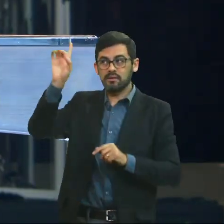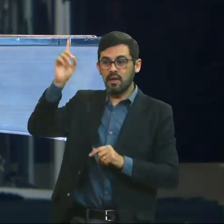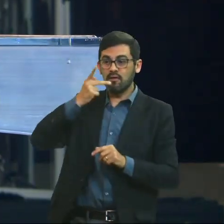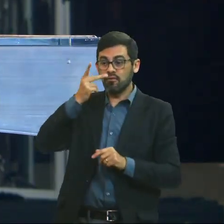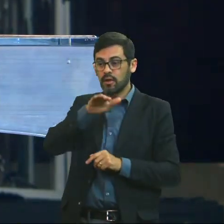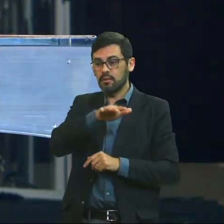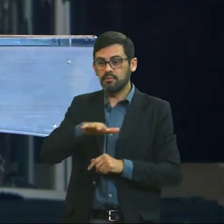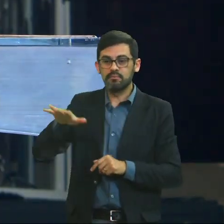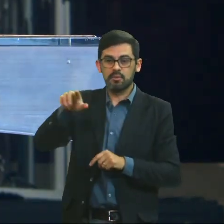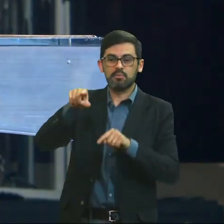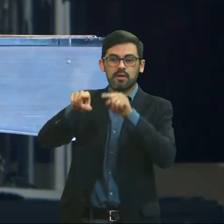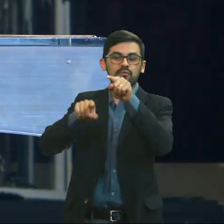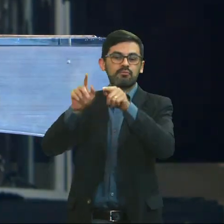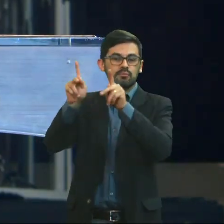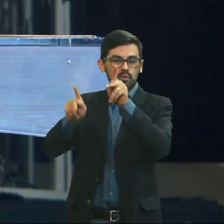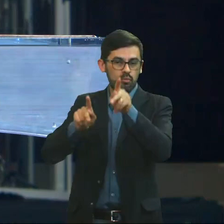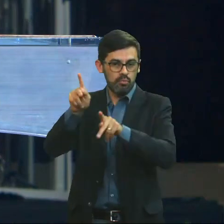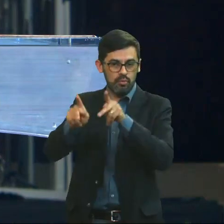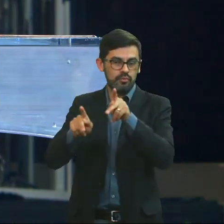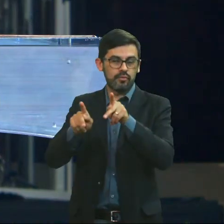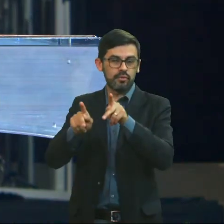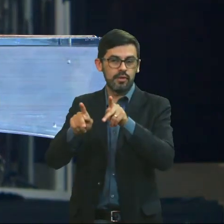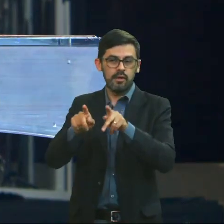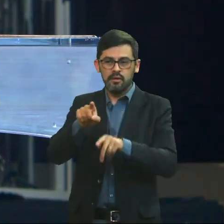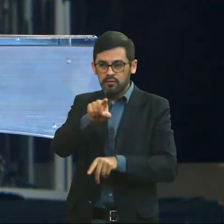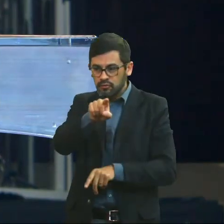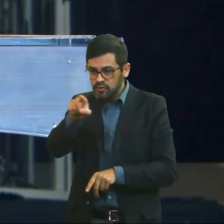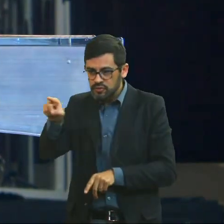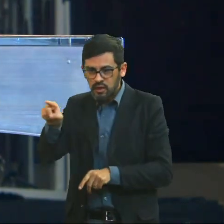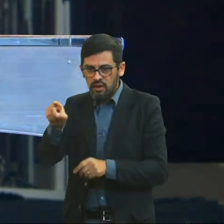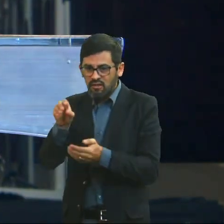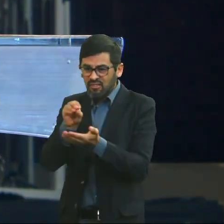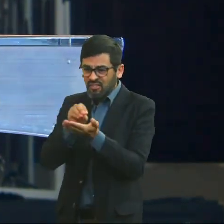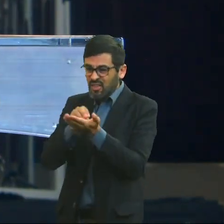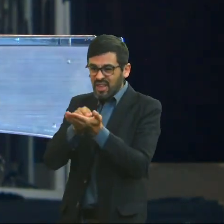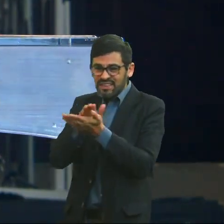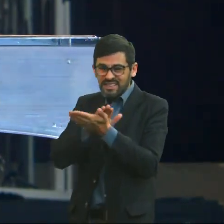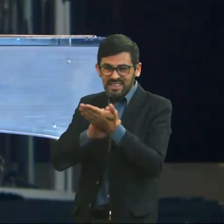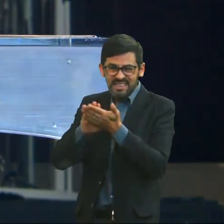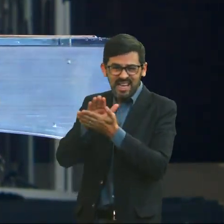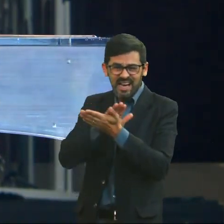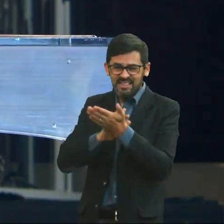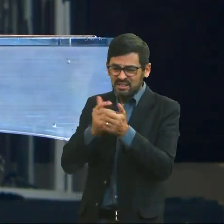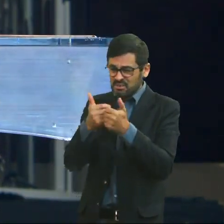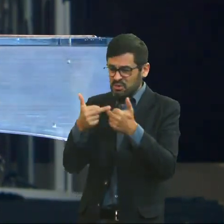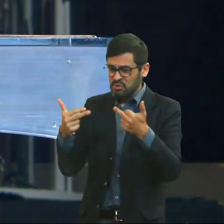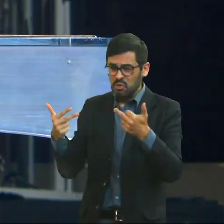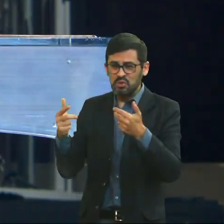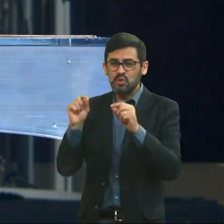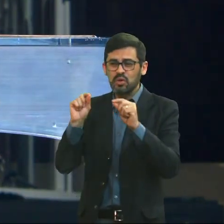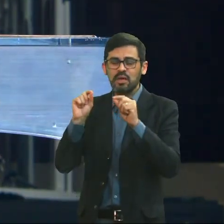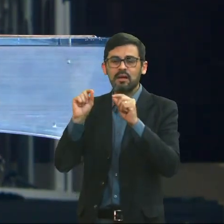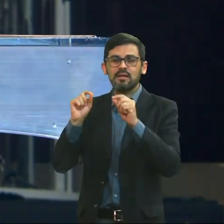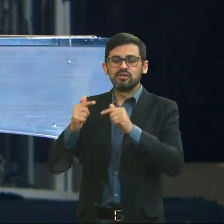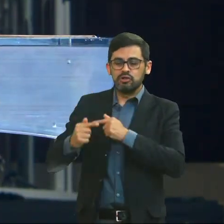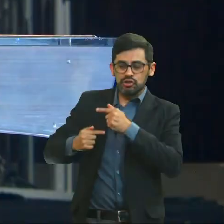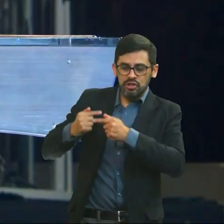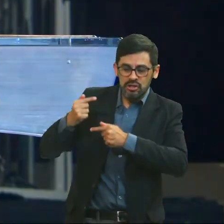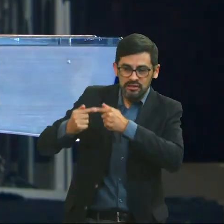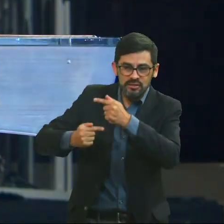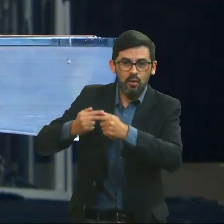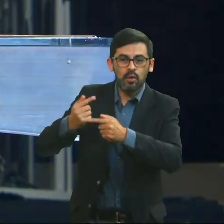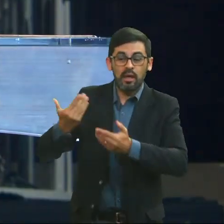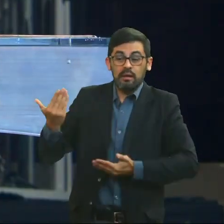dos Exércitos, Deus de Israel, jamais faltará a Jonadab, filho de Recabe, um descendente que me